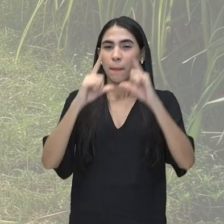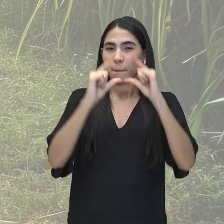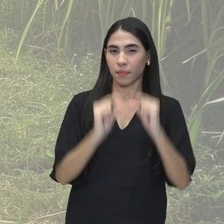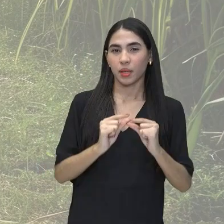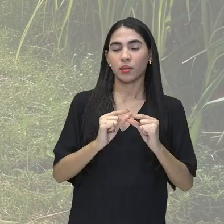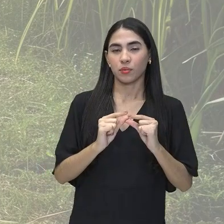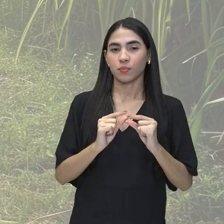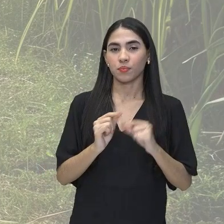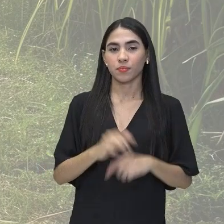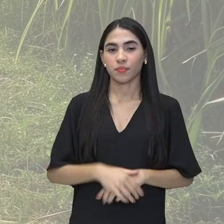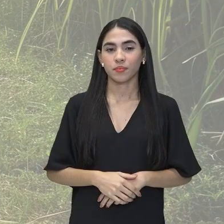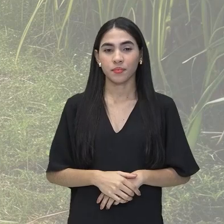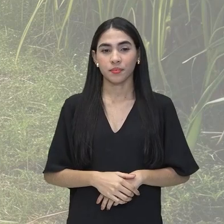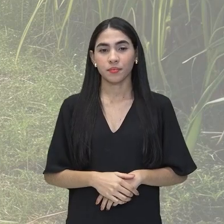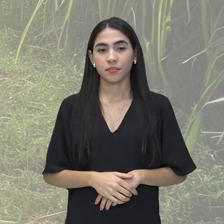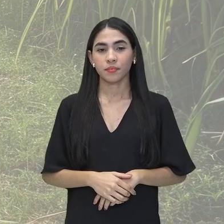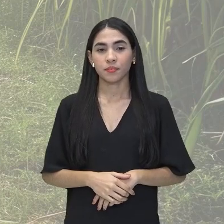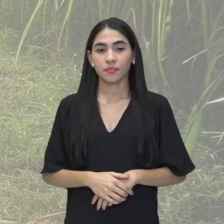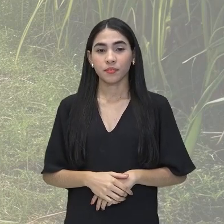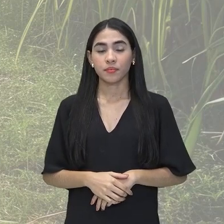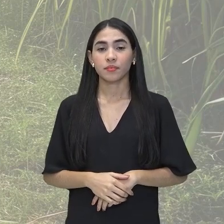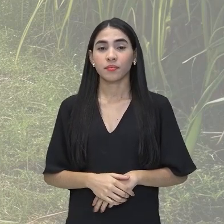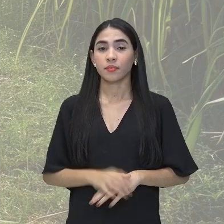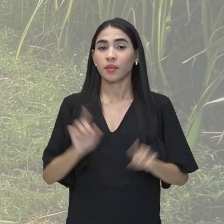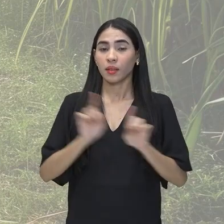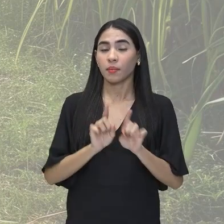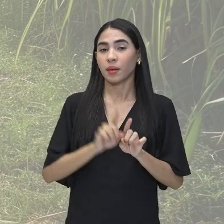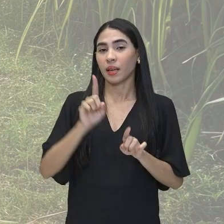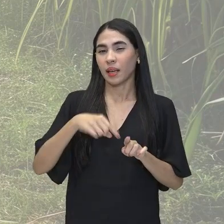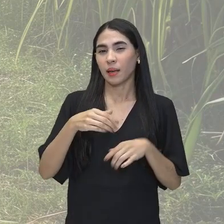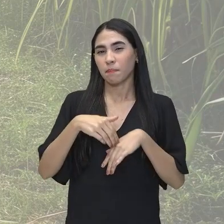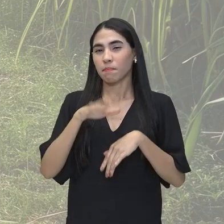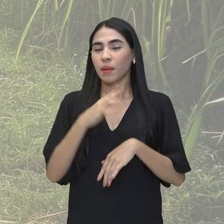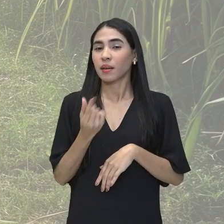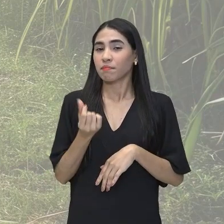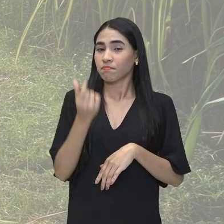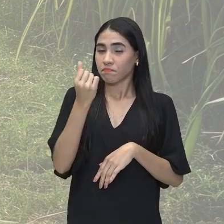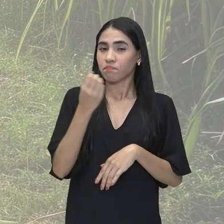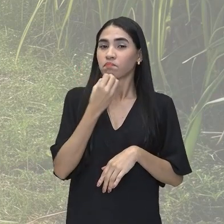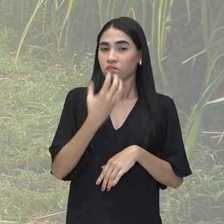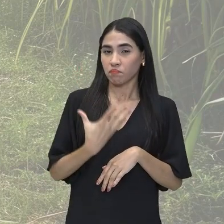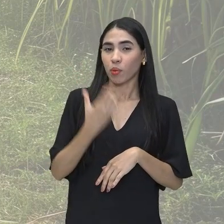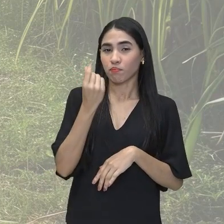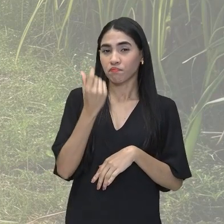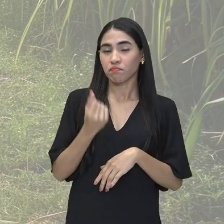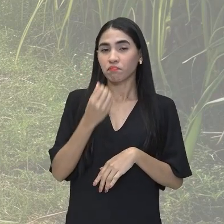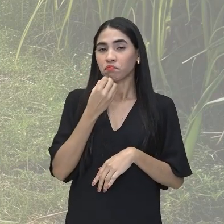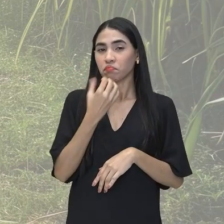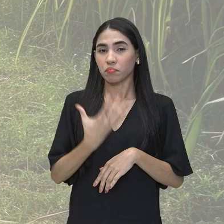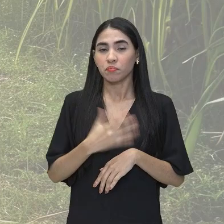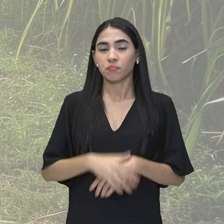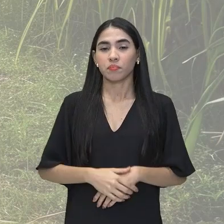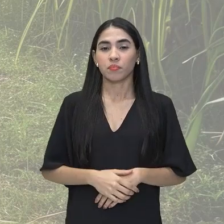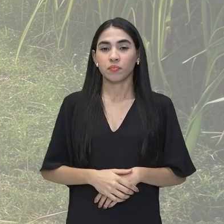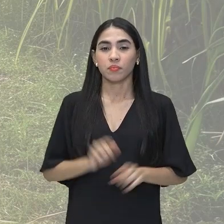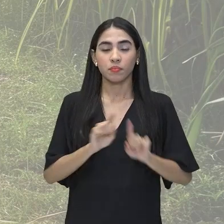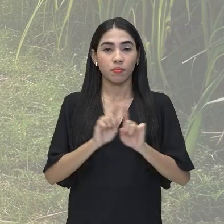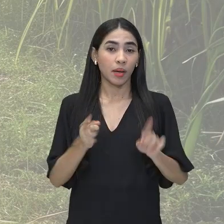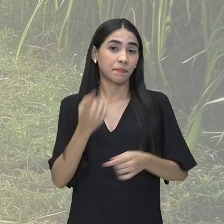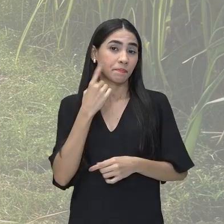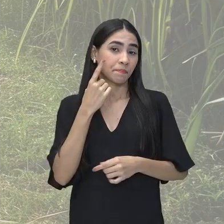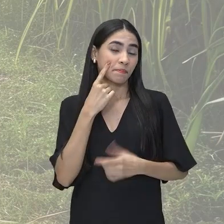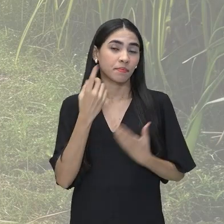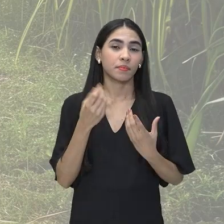a gasolina. Até, e tanto é que ele é até um pouquinho mais barato que a colocar a gasolina, mas tem que ver